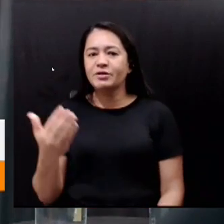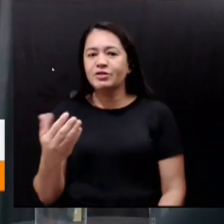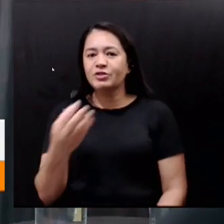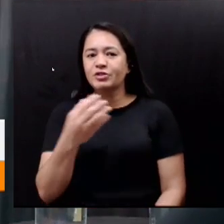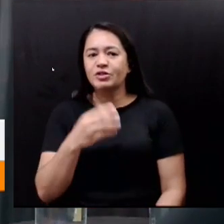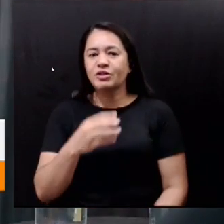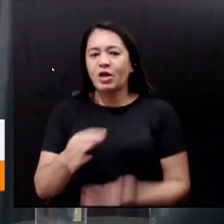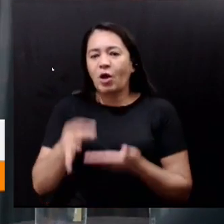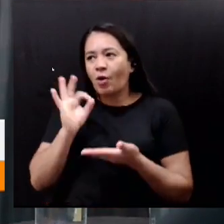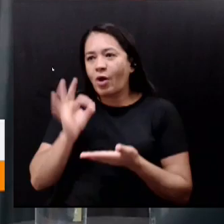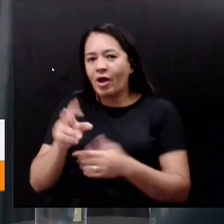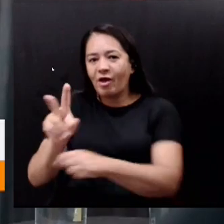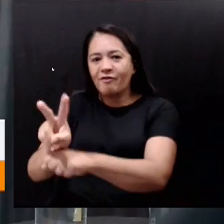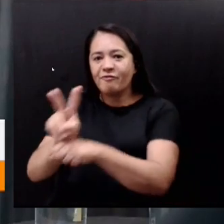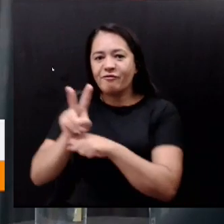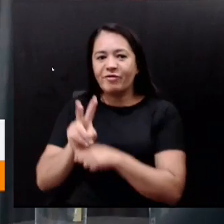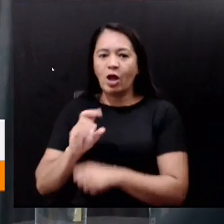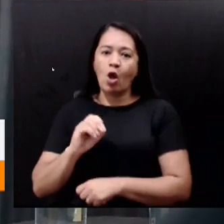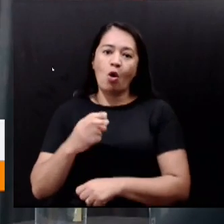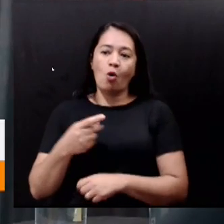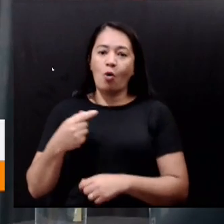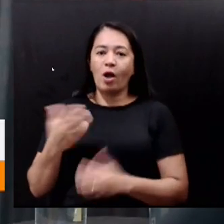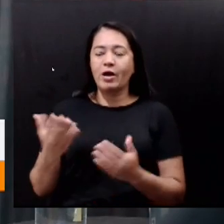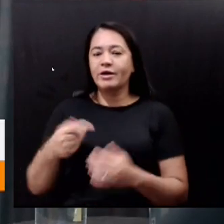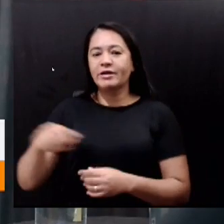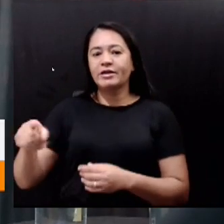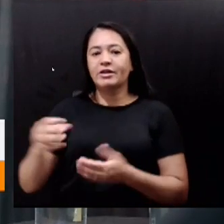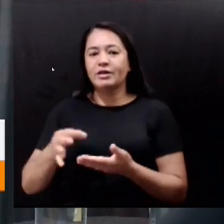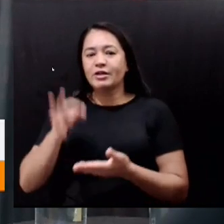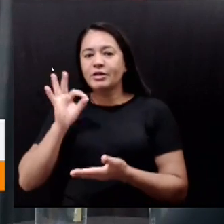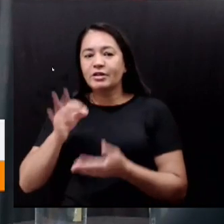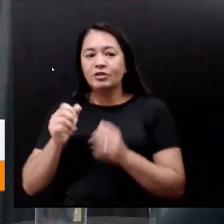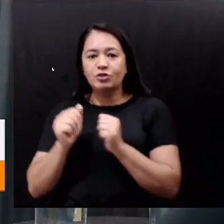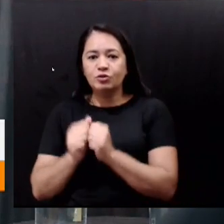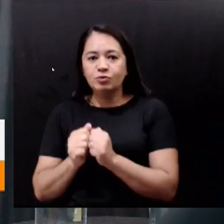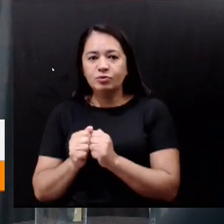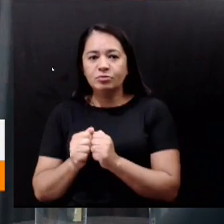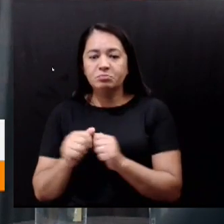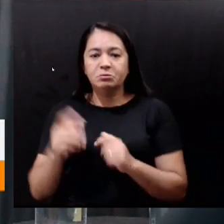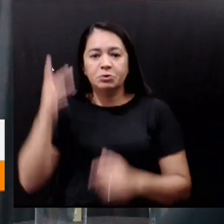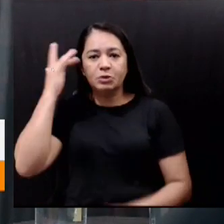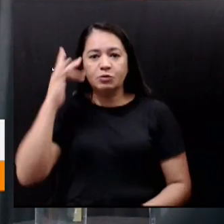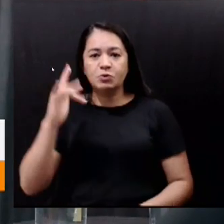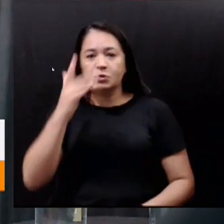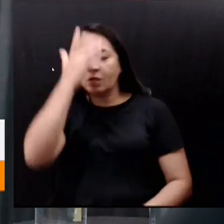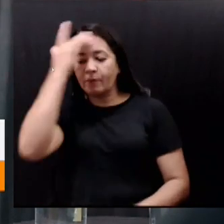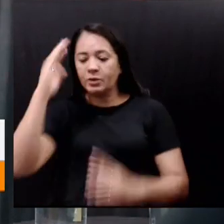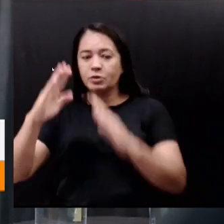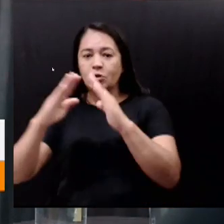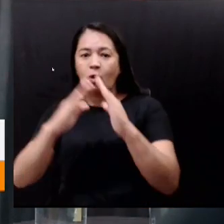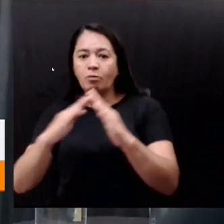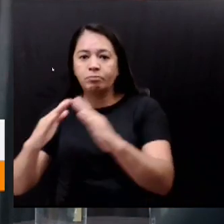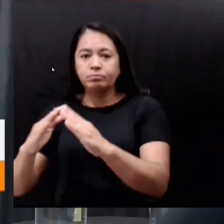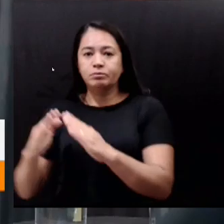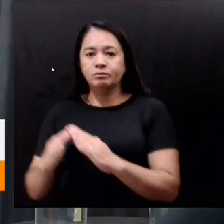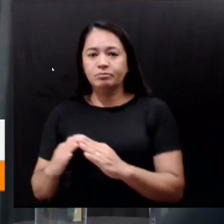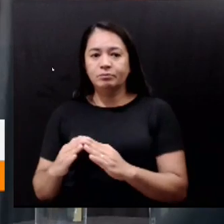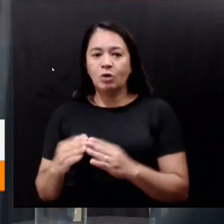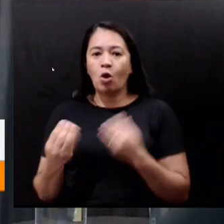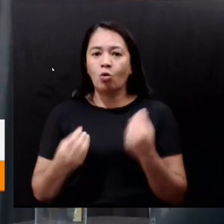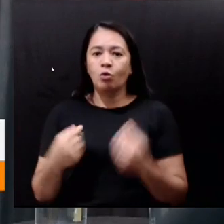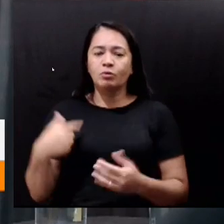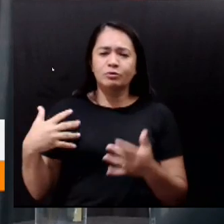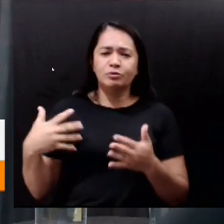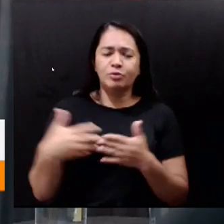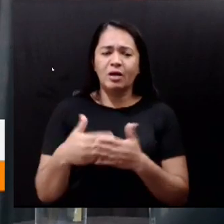tomar um café junto, e agora a gente não tem mais isso, não sei quem está do meu lado, né? Então eu acho que a gente pensar como que a gente chegou até aqui talvez seja um ponto